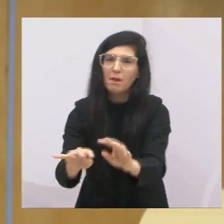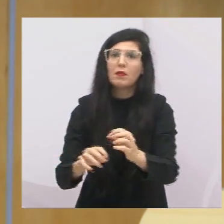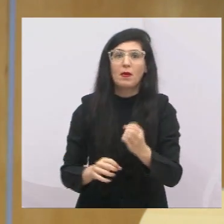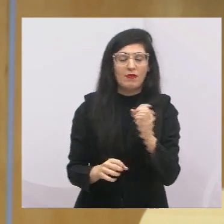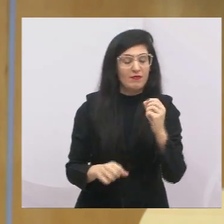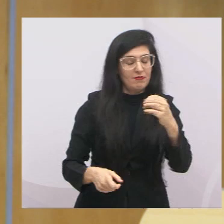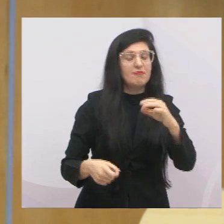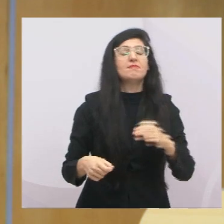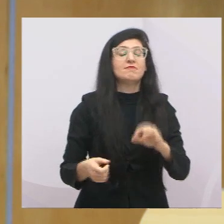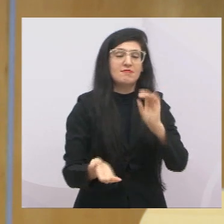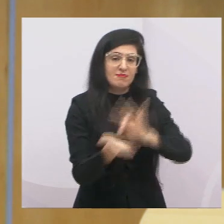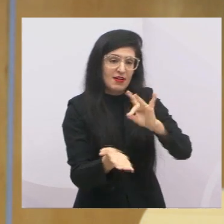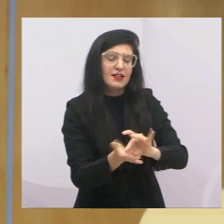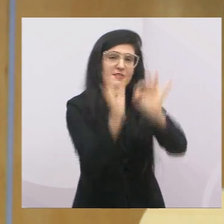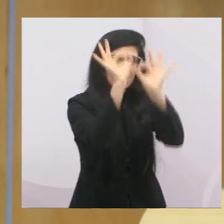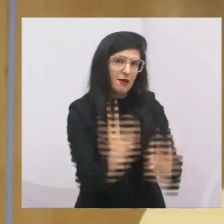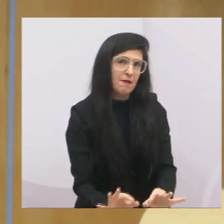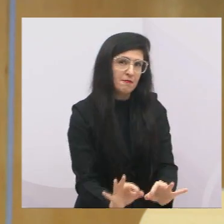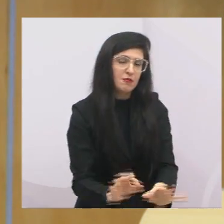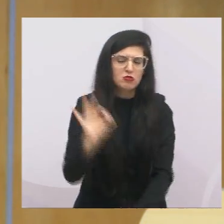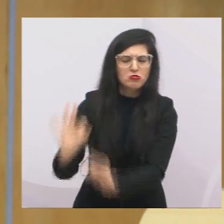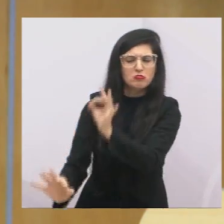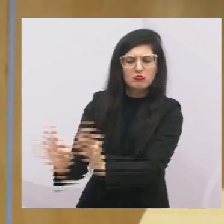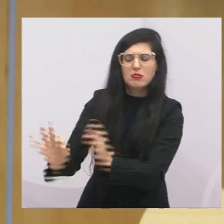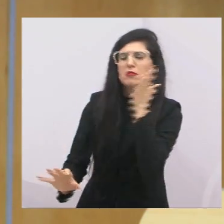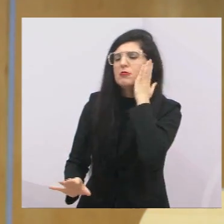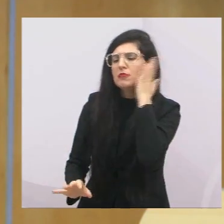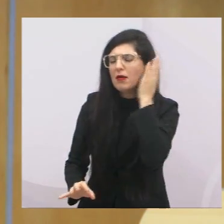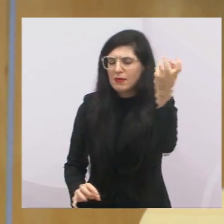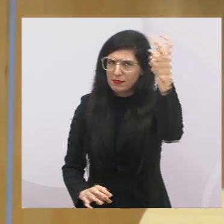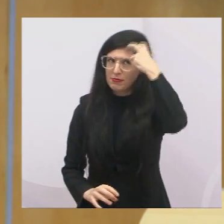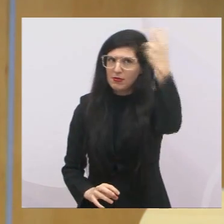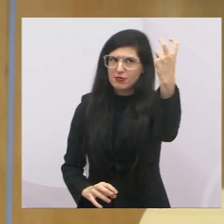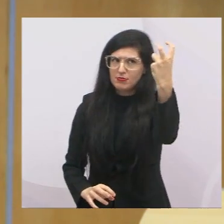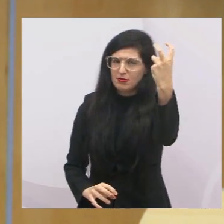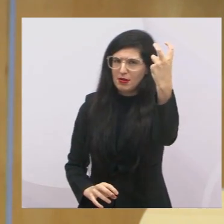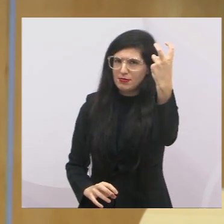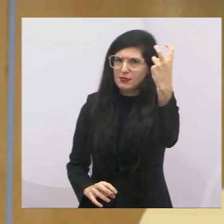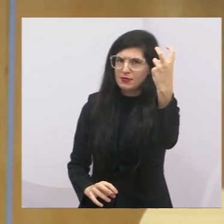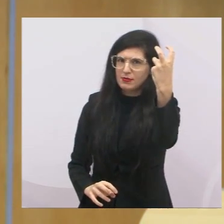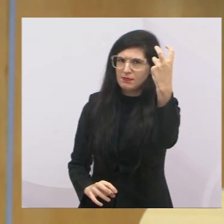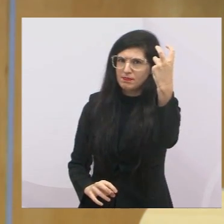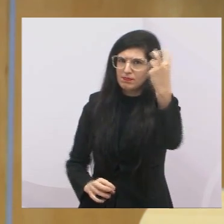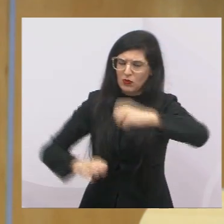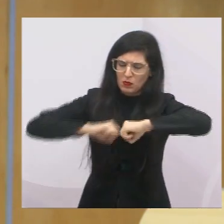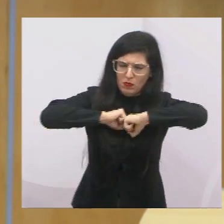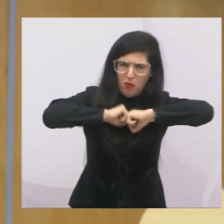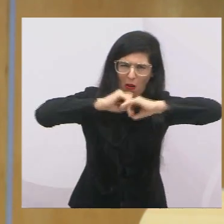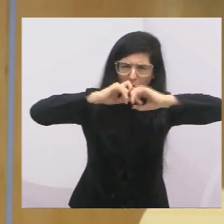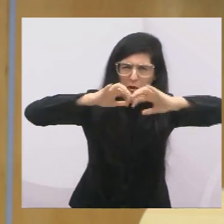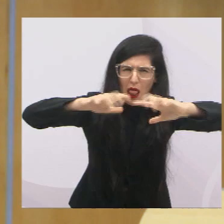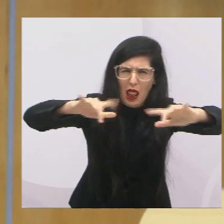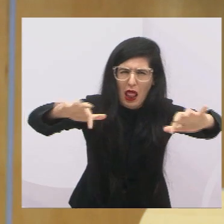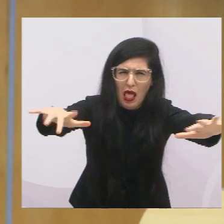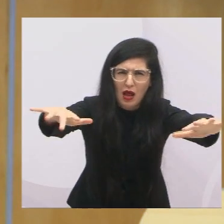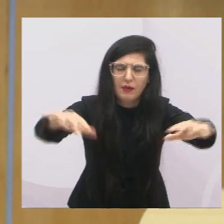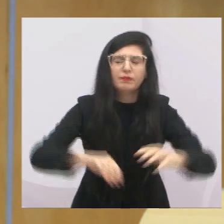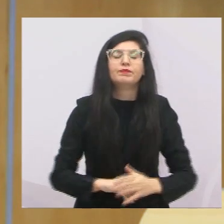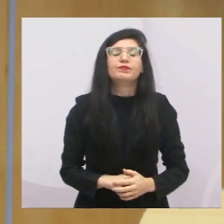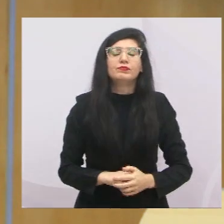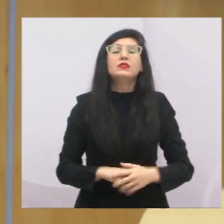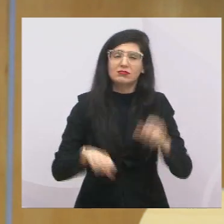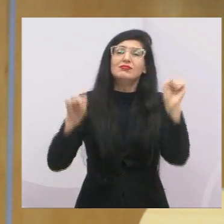justiça possuirá a sabedoria. Ela virá ao seu encontro como mãe cumulada de